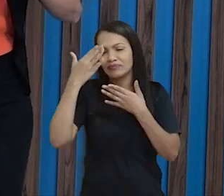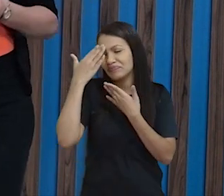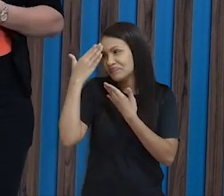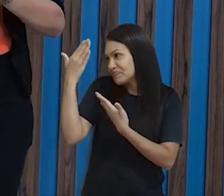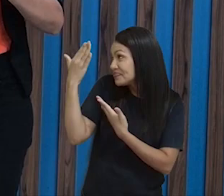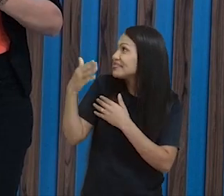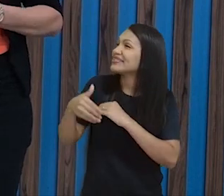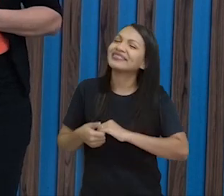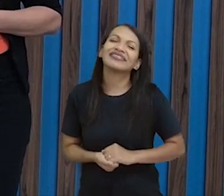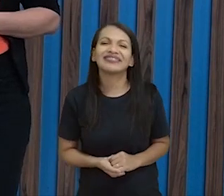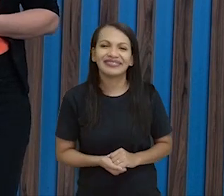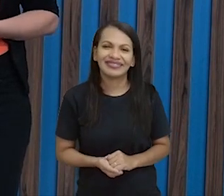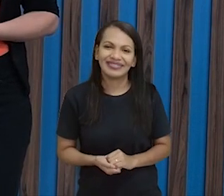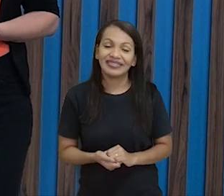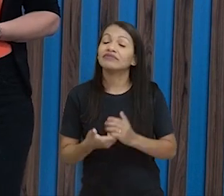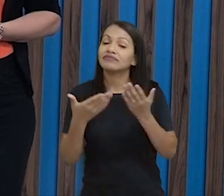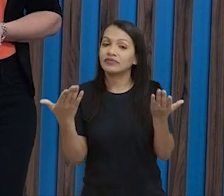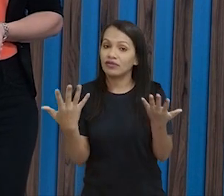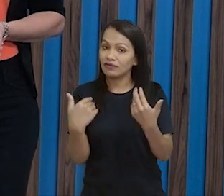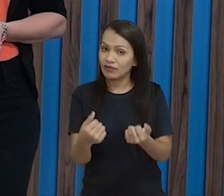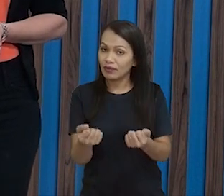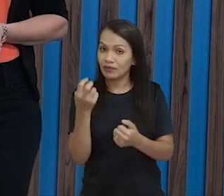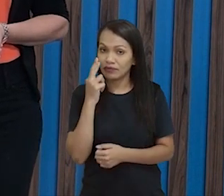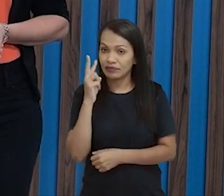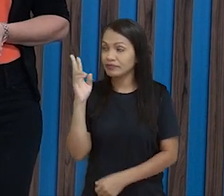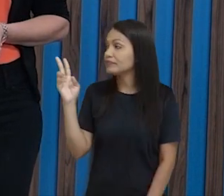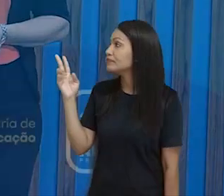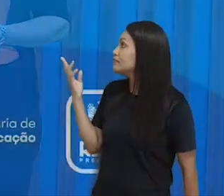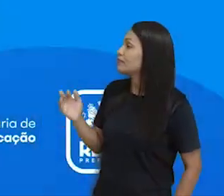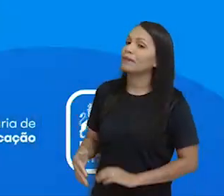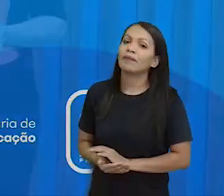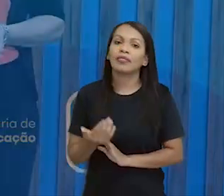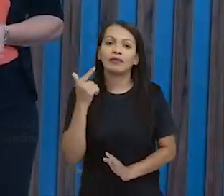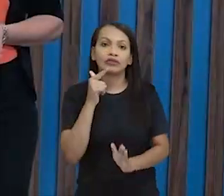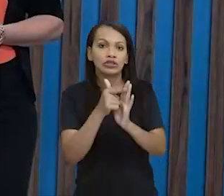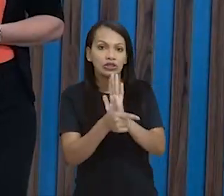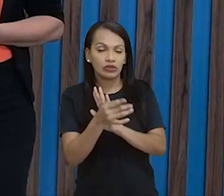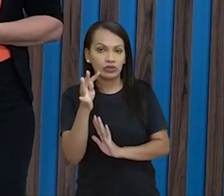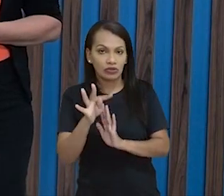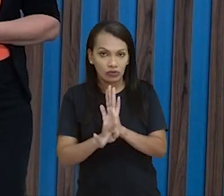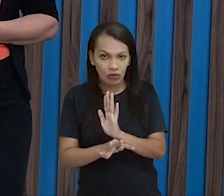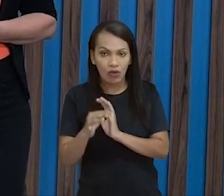Bem-vinda, Jéssica! Vamos lá, gente. Gênero textual, fábulas.